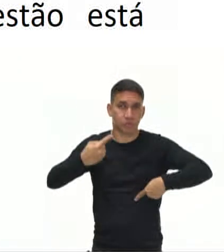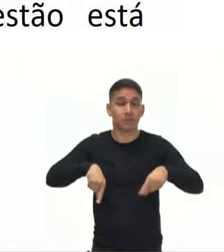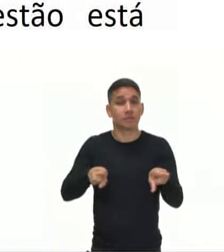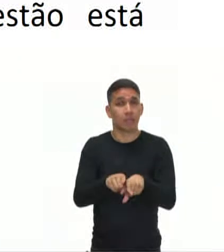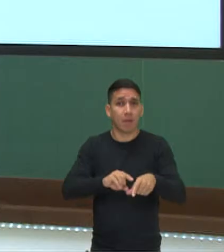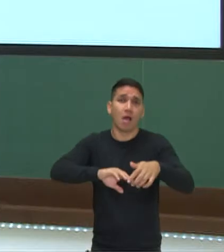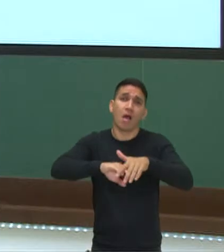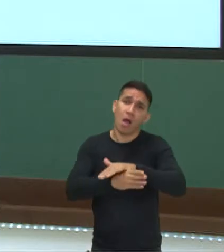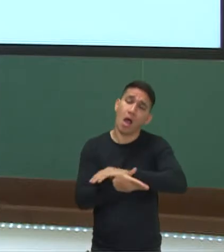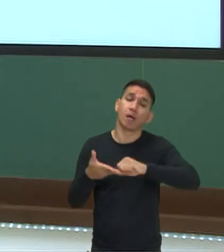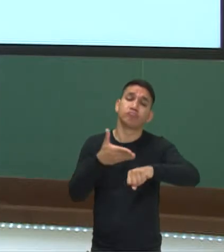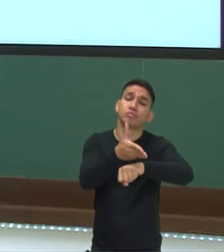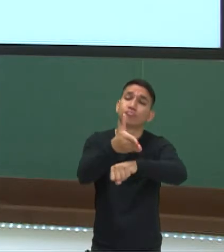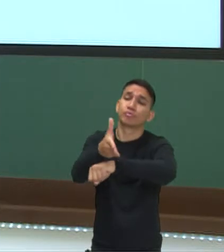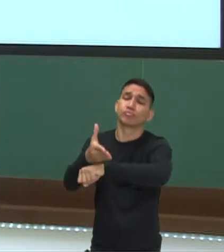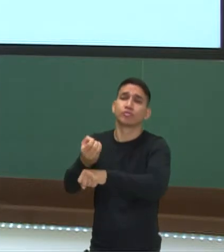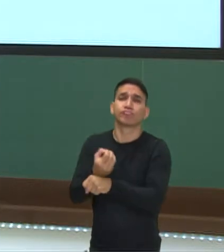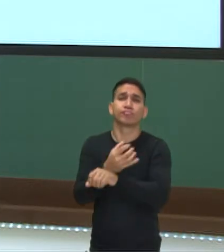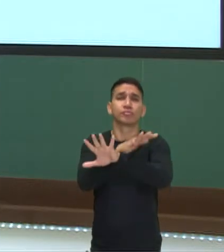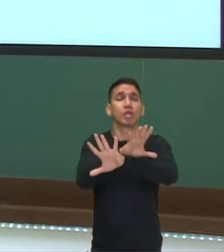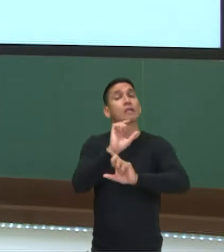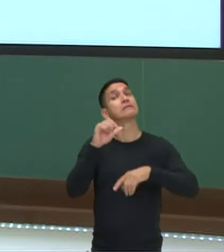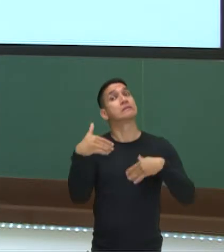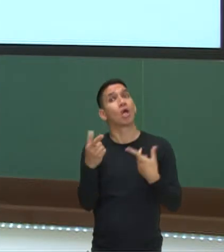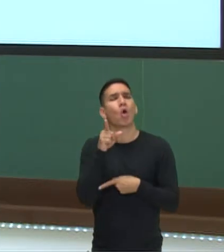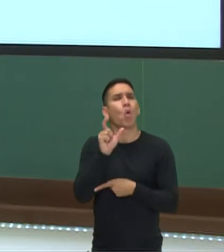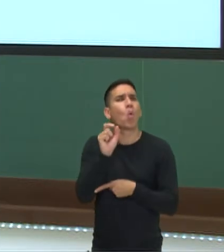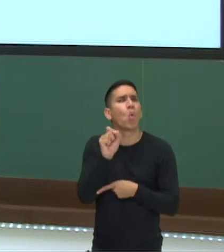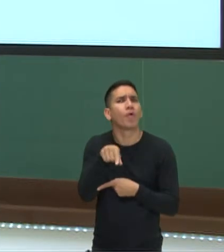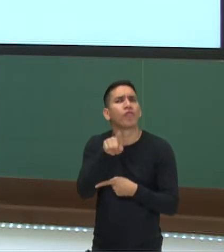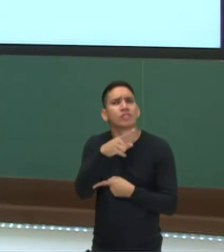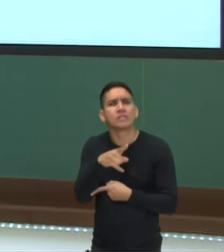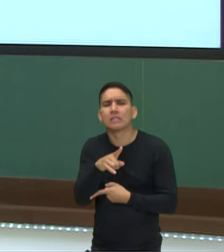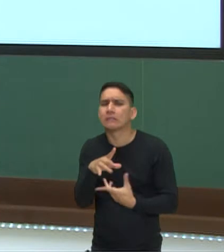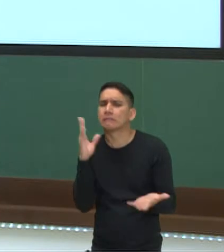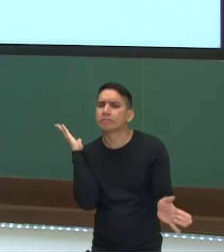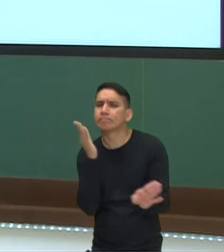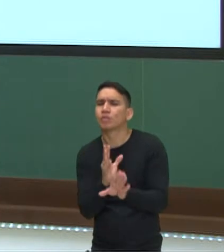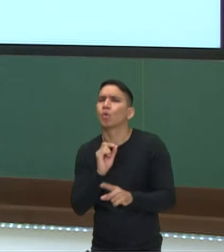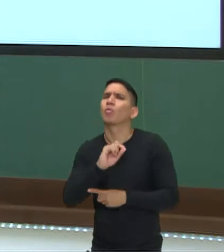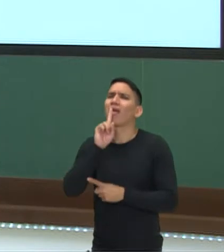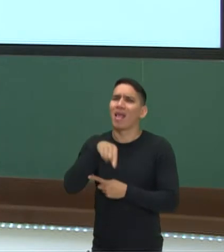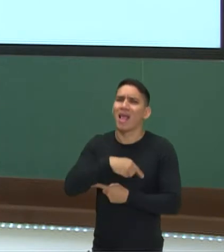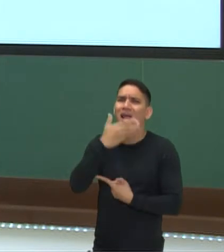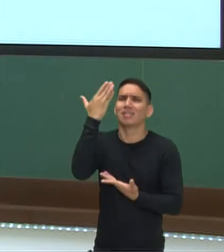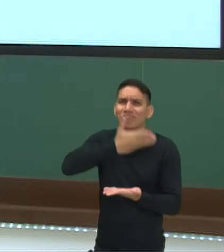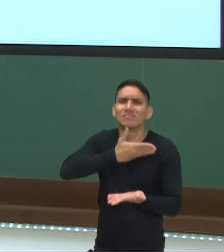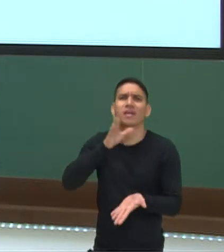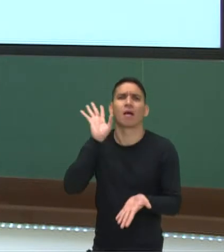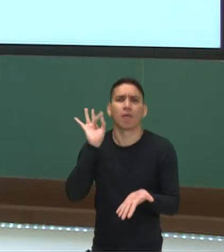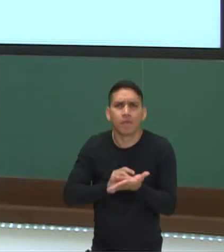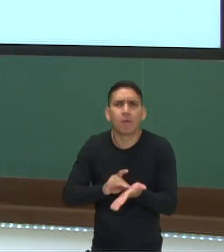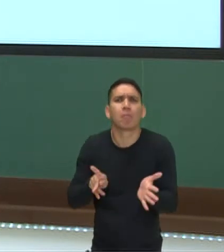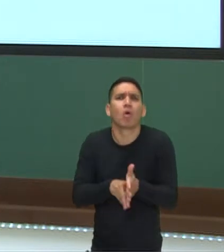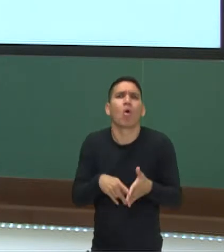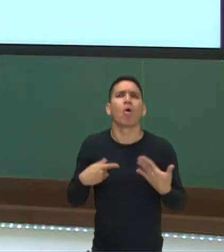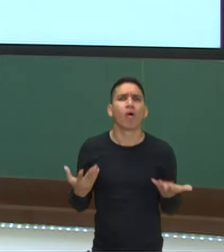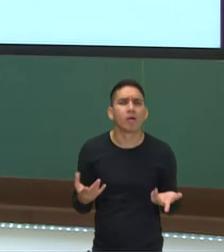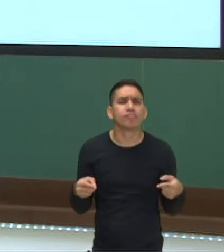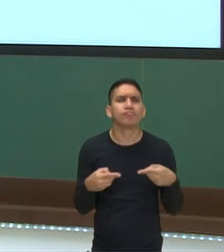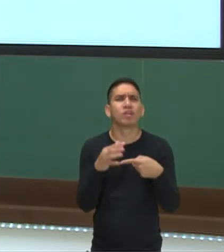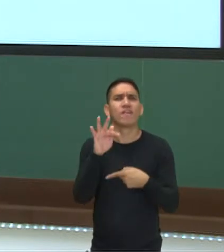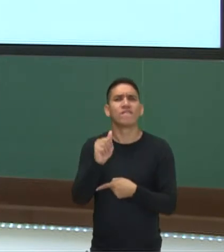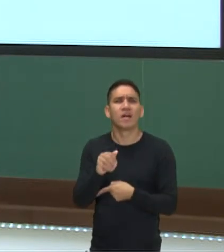um. Então, o que você consegue localizar aqui? O que é fato? A gente sabe que fato é algo comprovado